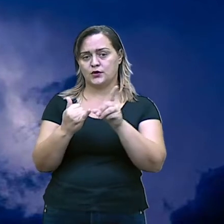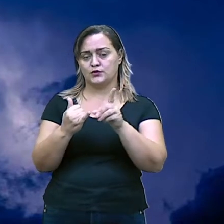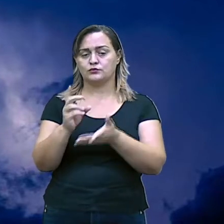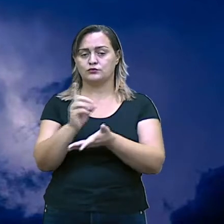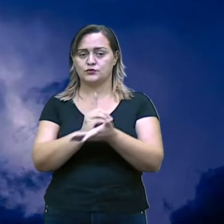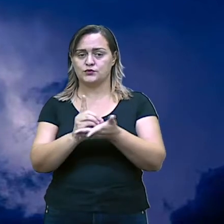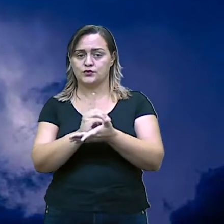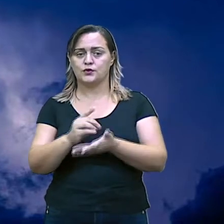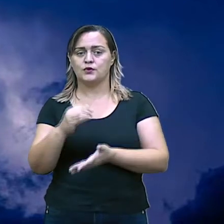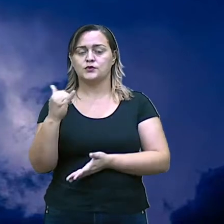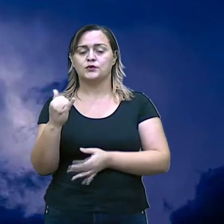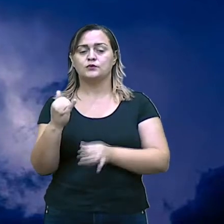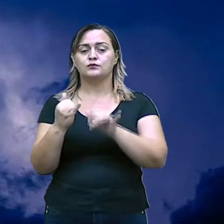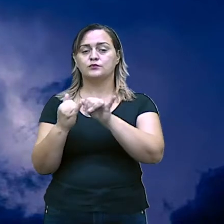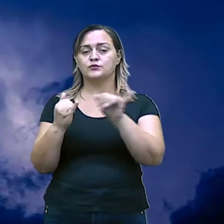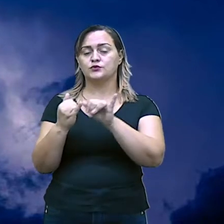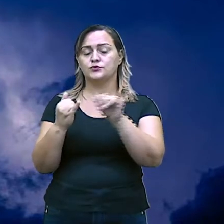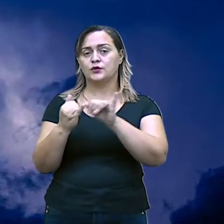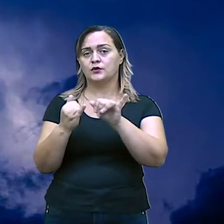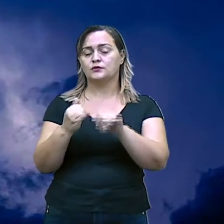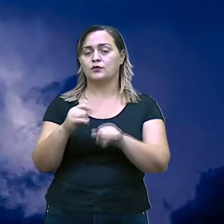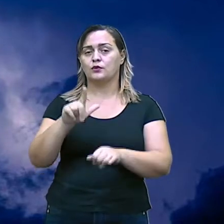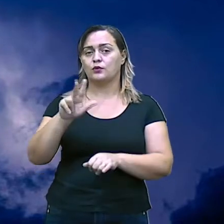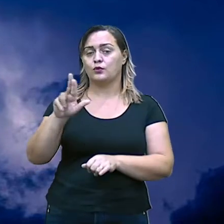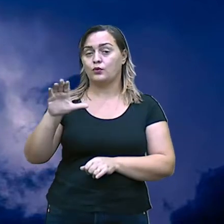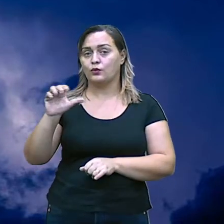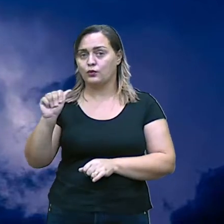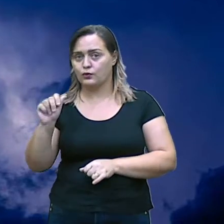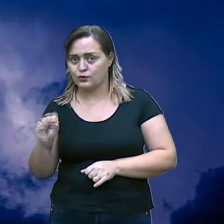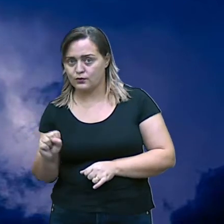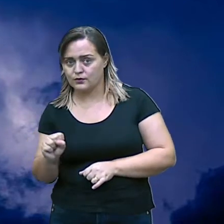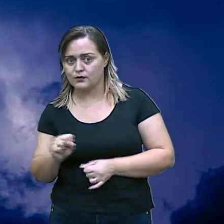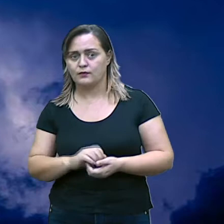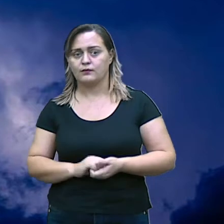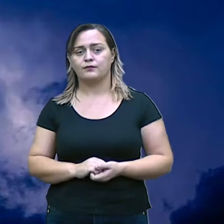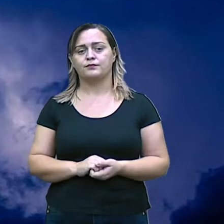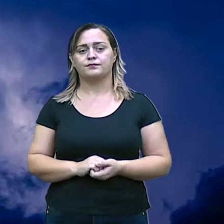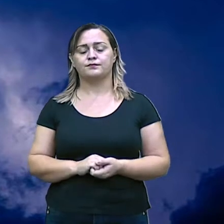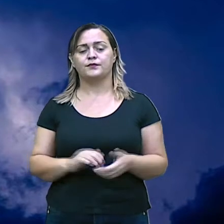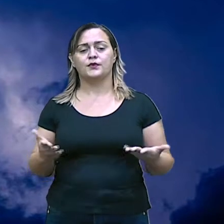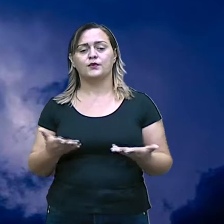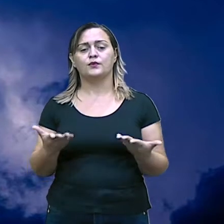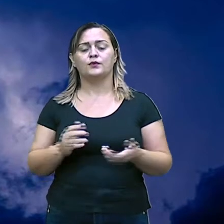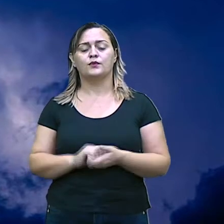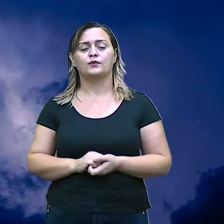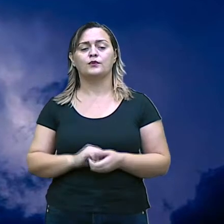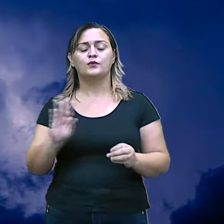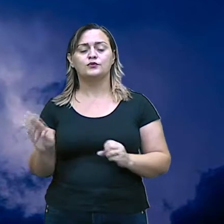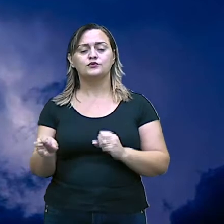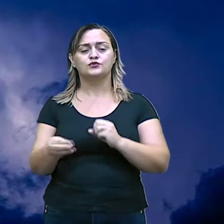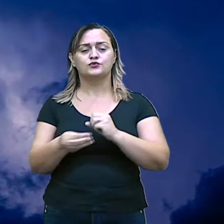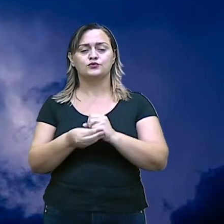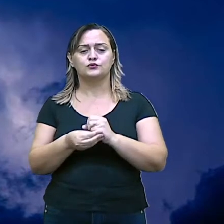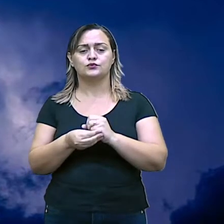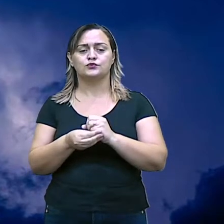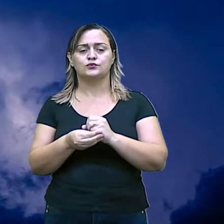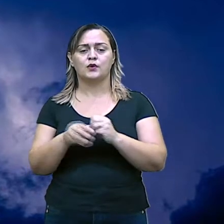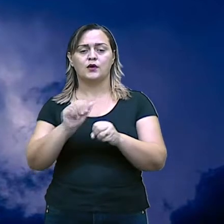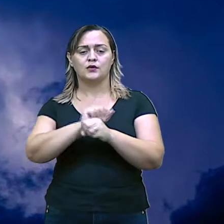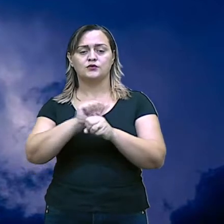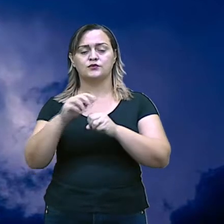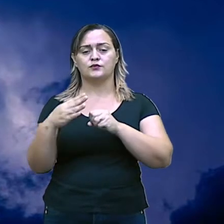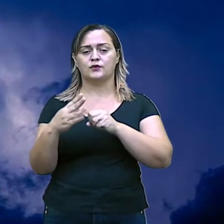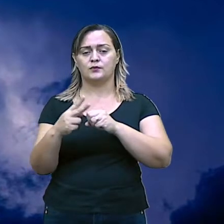Quem empresta, empresta o quê? Alguma coisa. Ótimo. E os adjuntos aí? Adjunto adverbial é